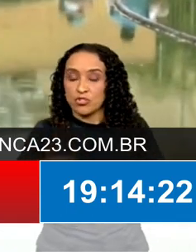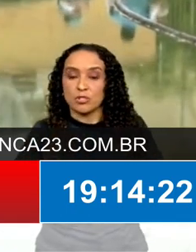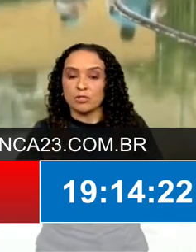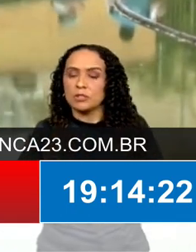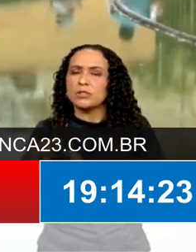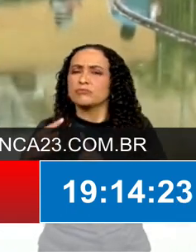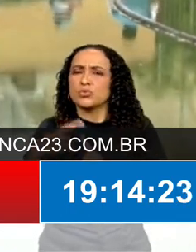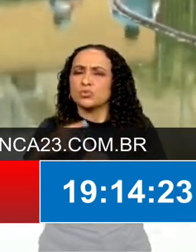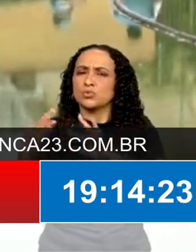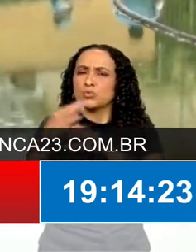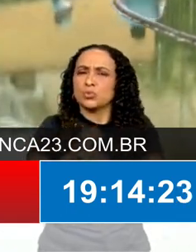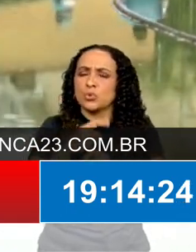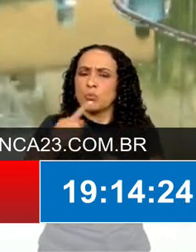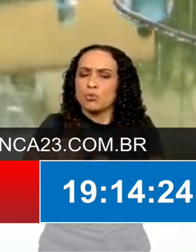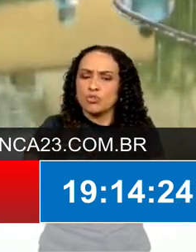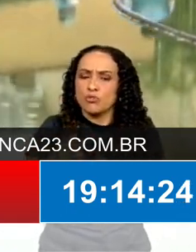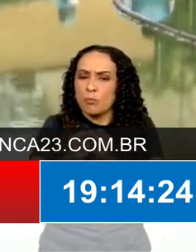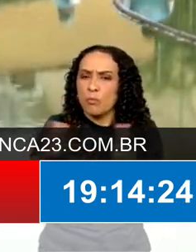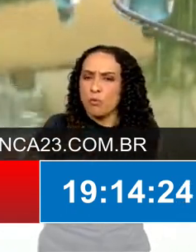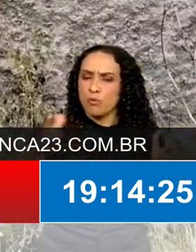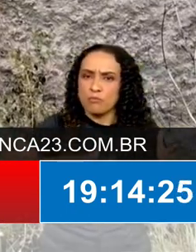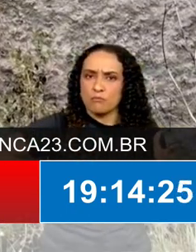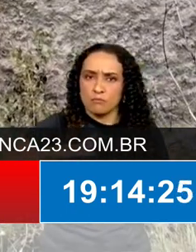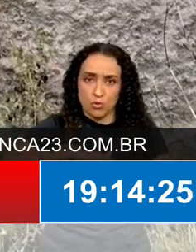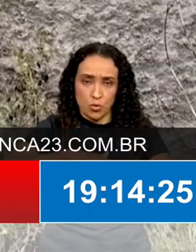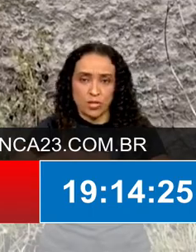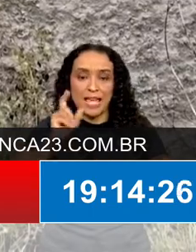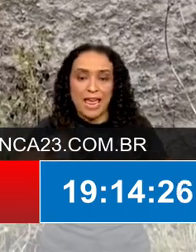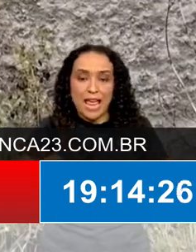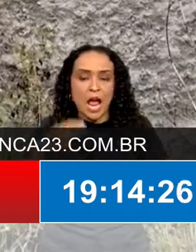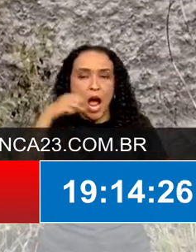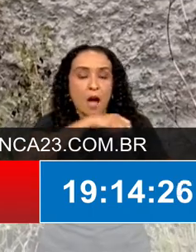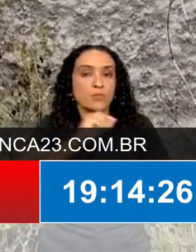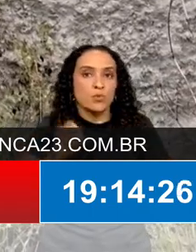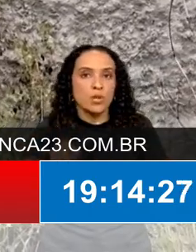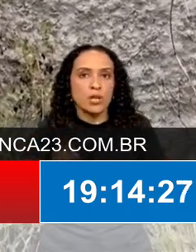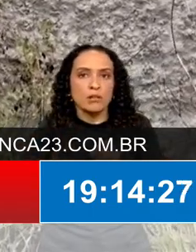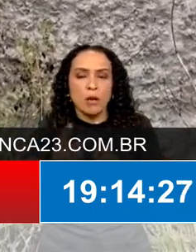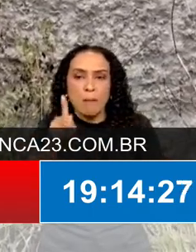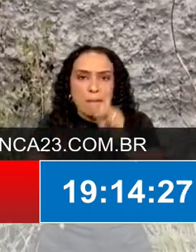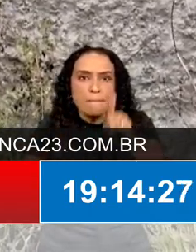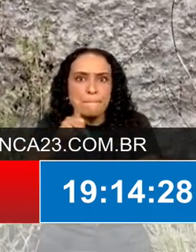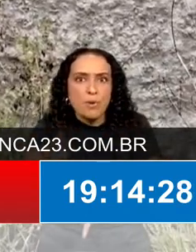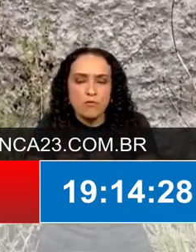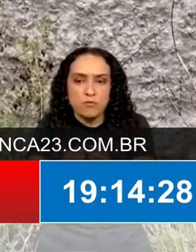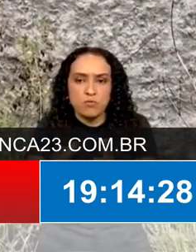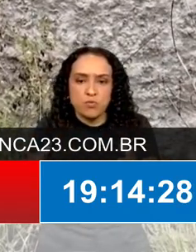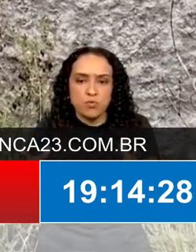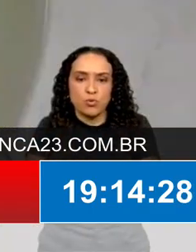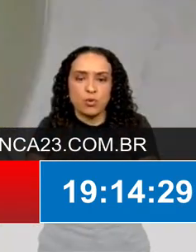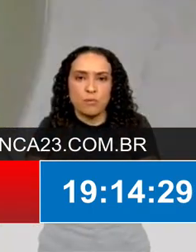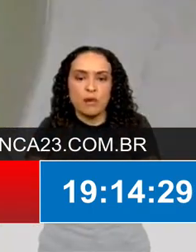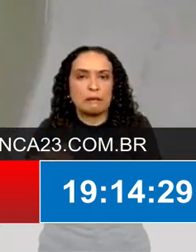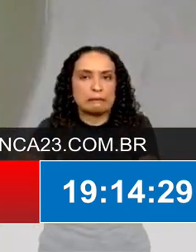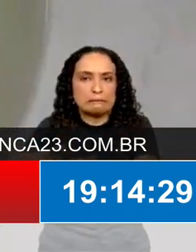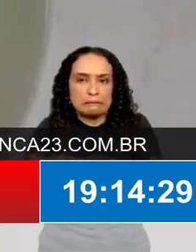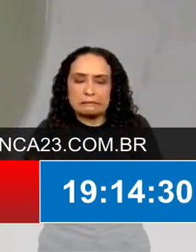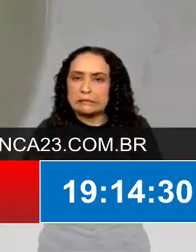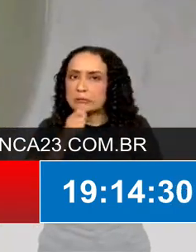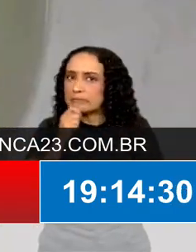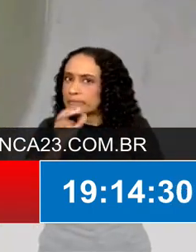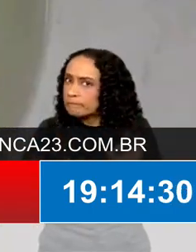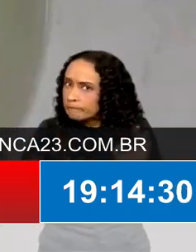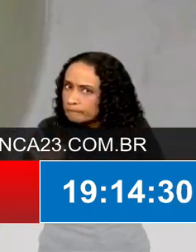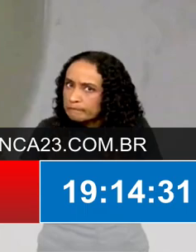os motivos para o aumento da doença na região estão o rápido crescimento populacional e urbanização não